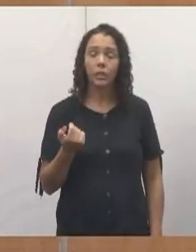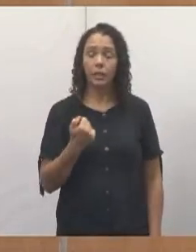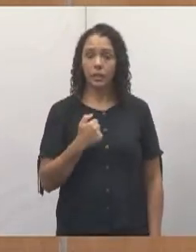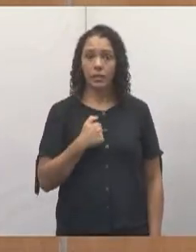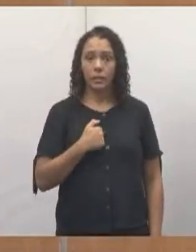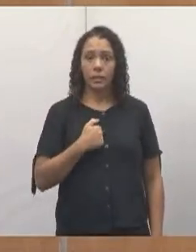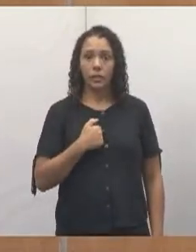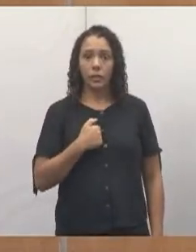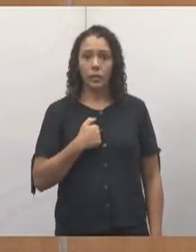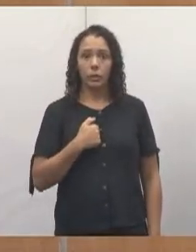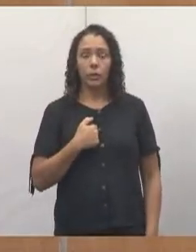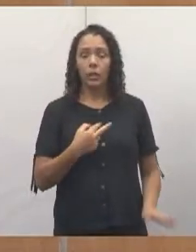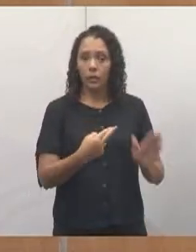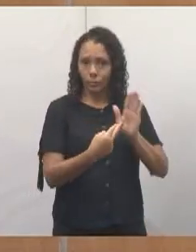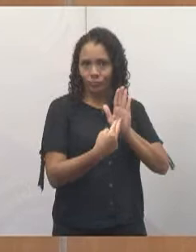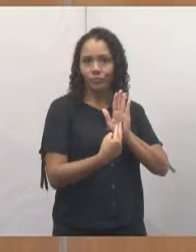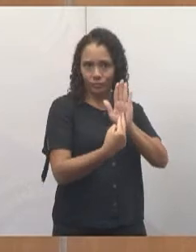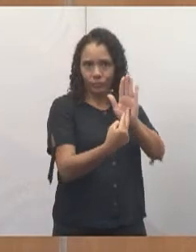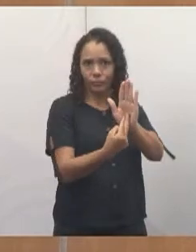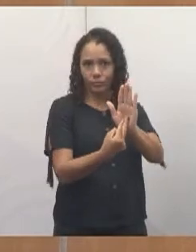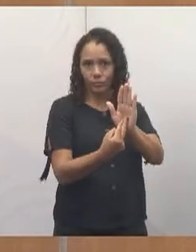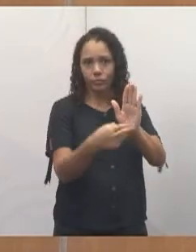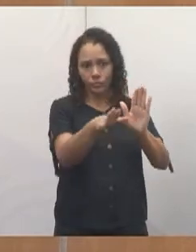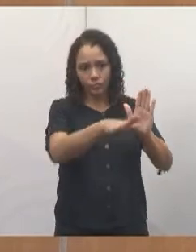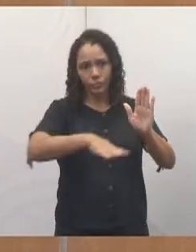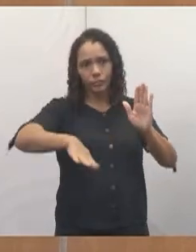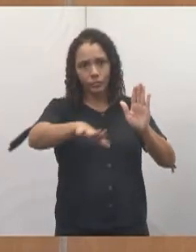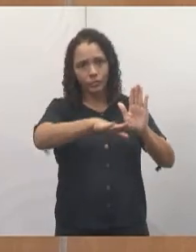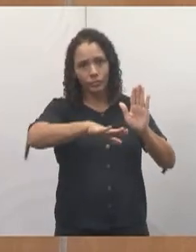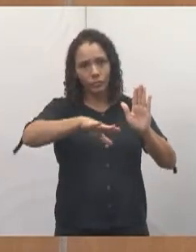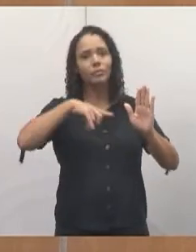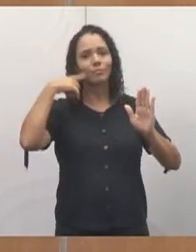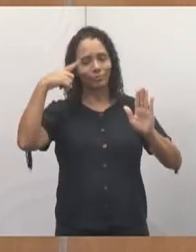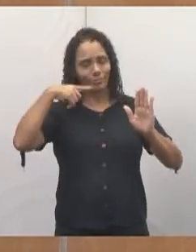Eu, em nome dos meus homenageados também,